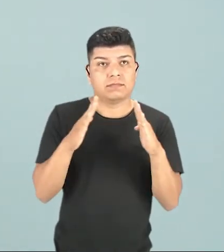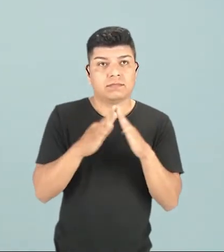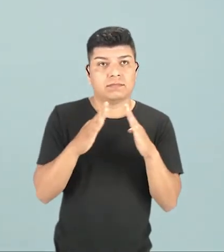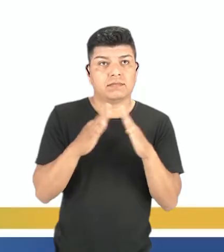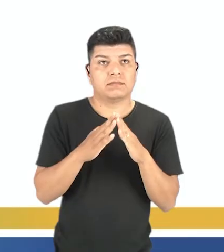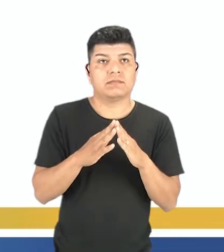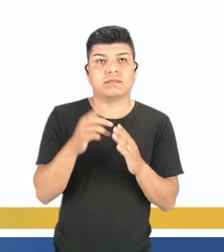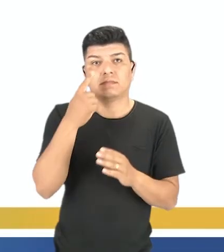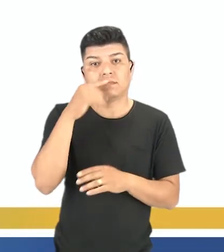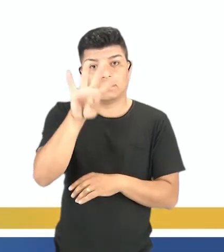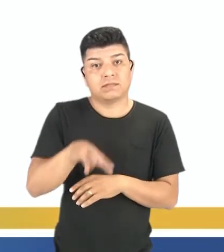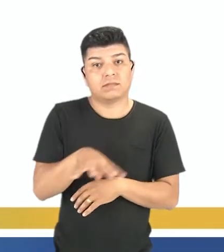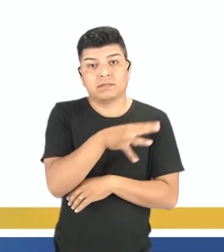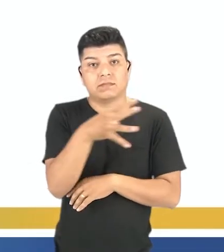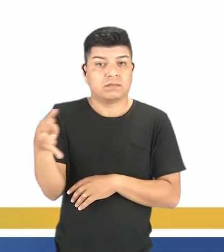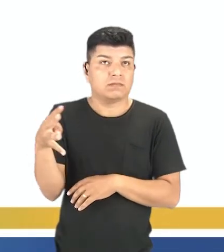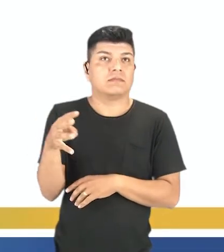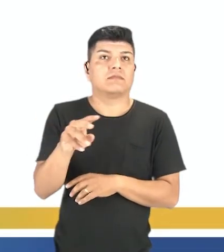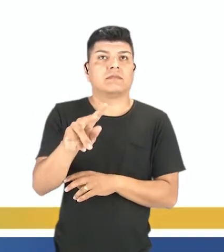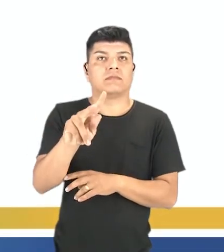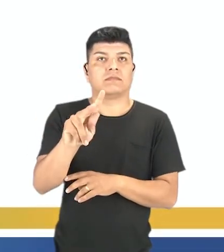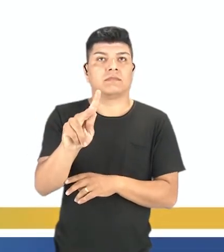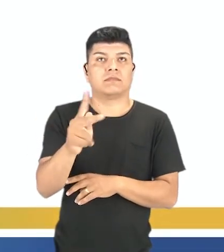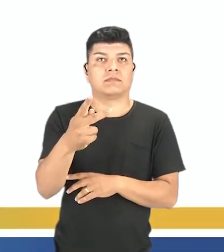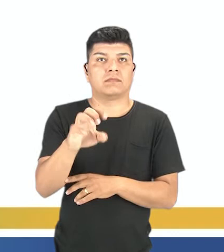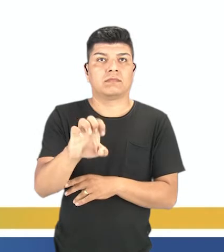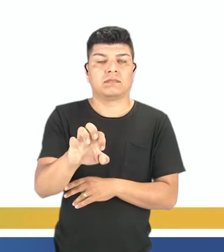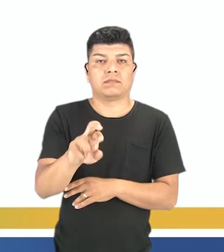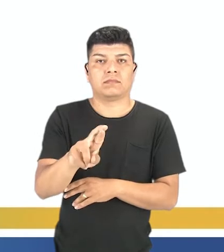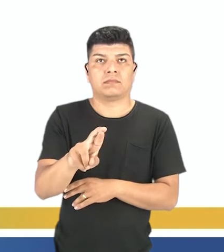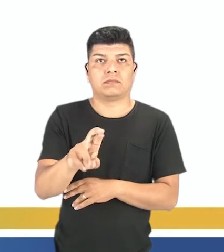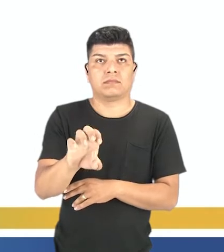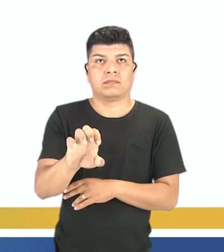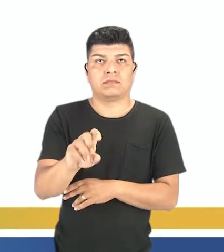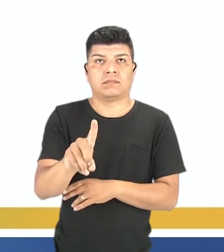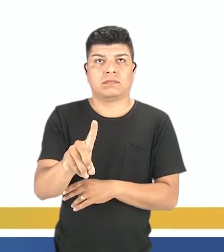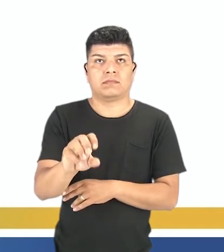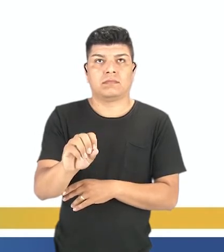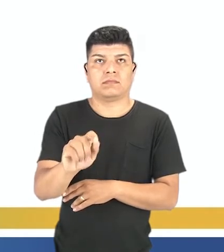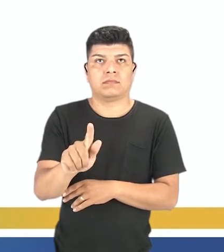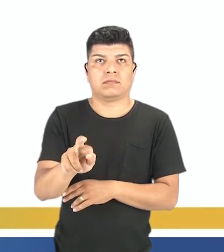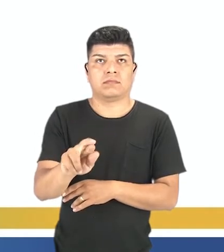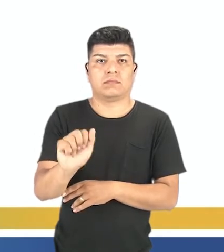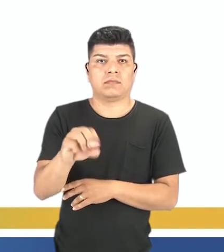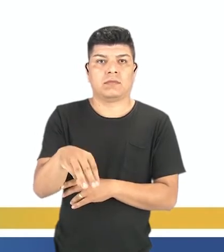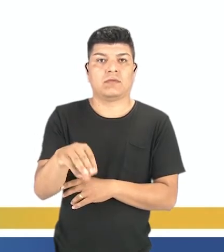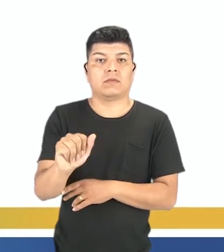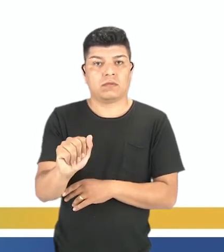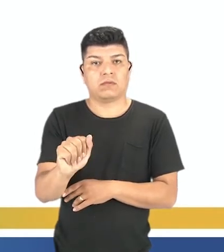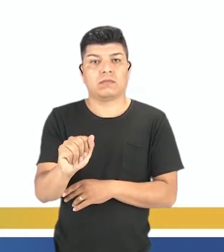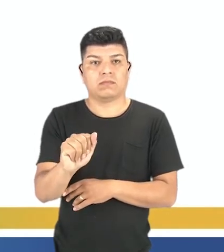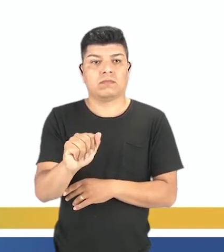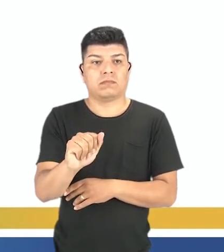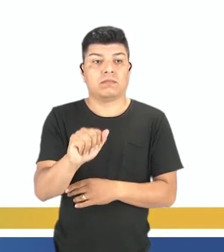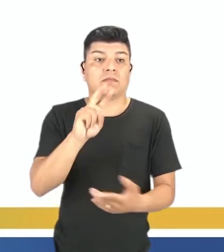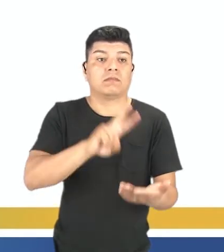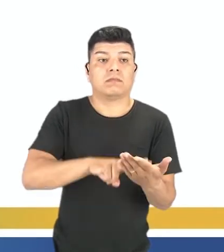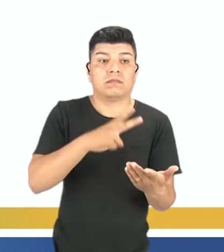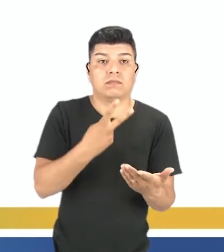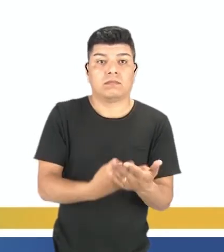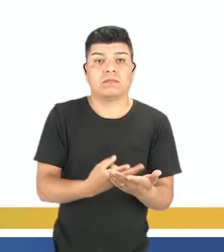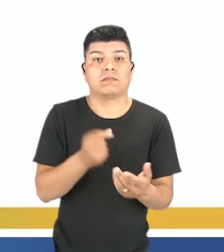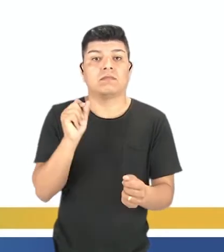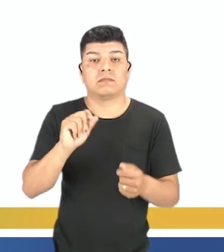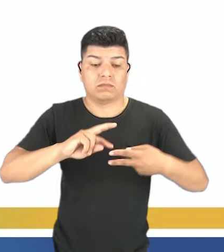esses heredogramas. O que é um heredograma? Eles são esquemas que a gente usa para poder interpretar as